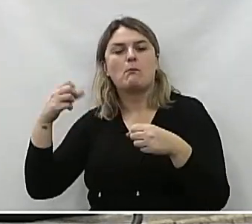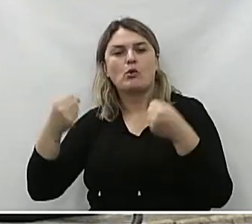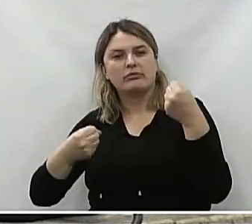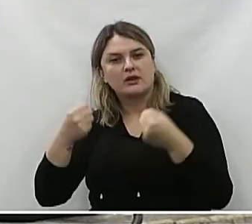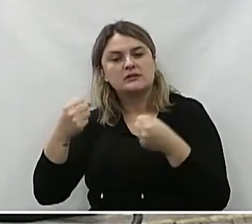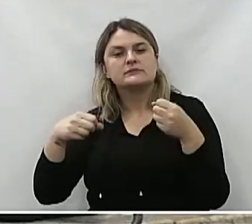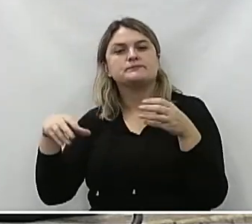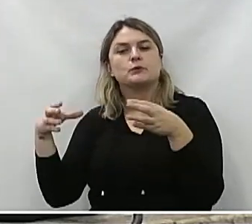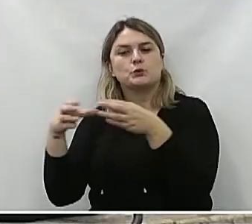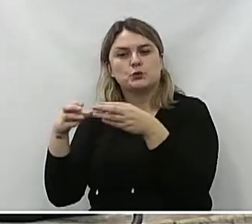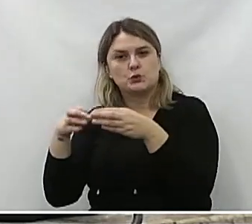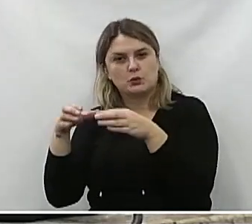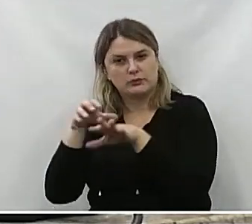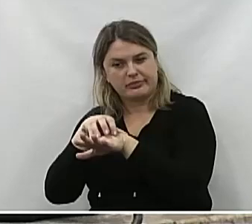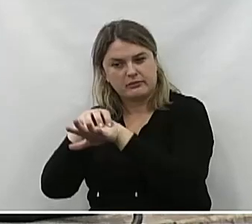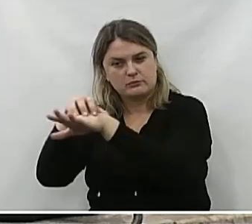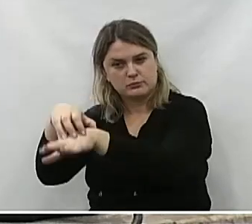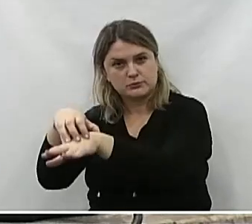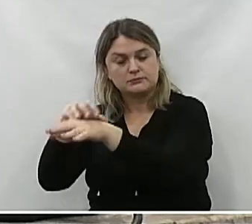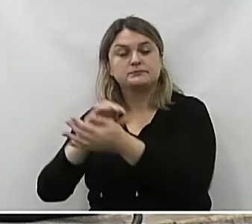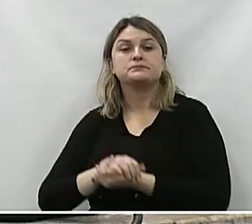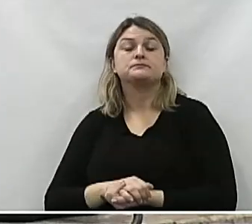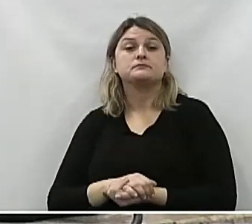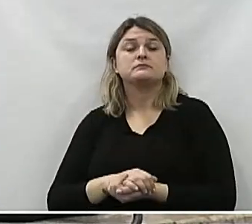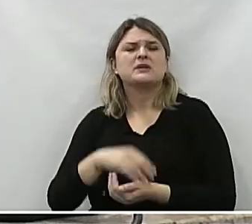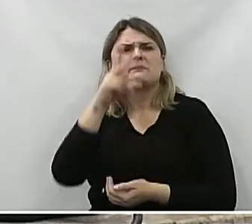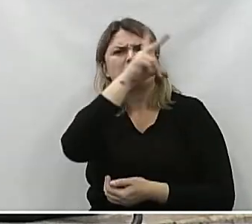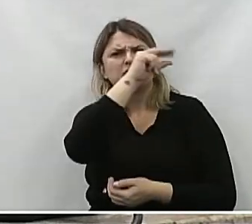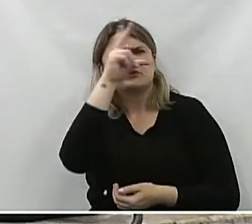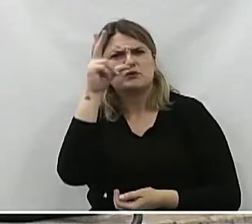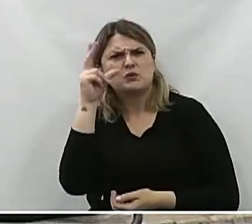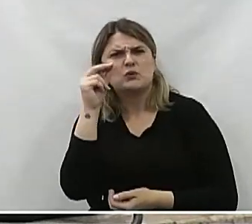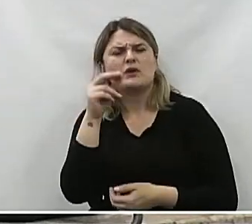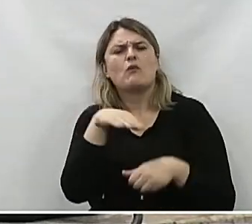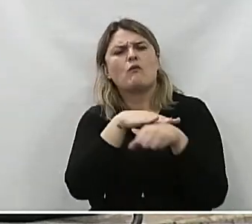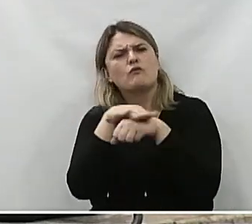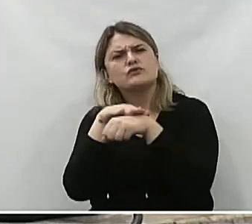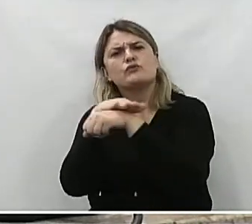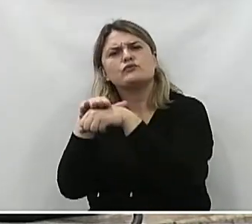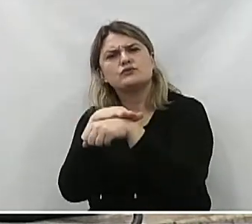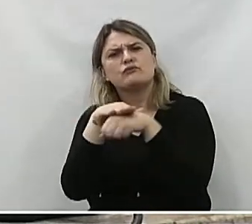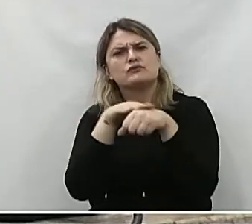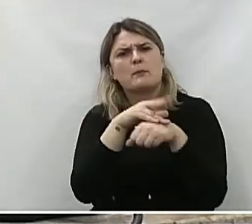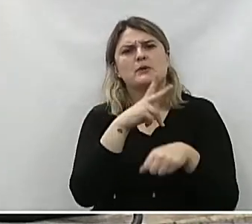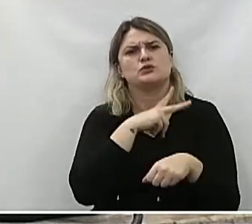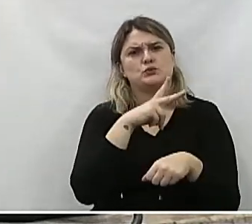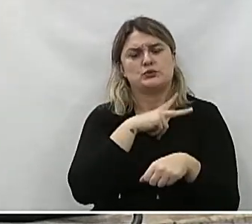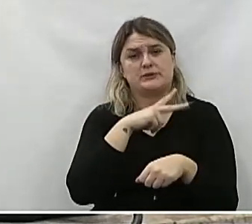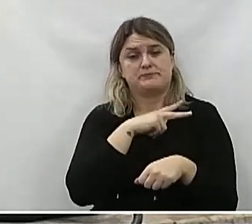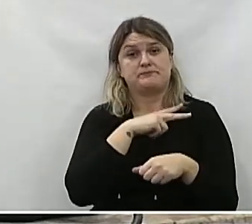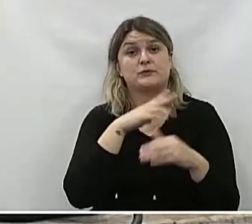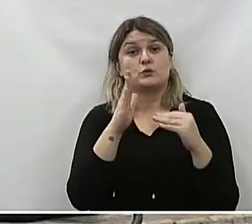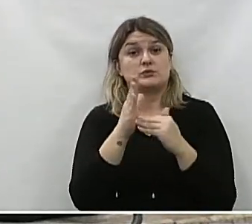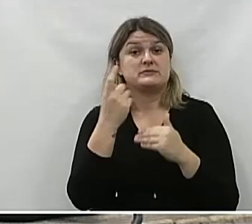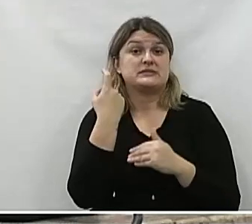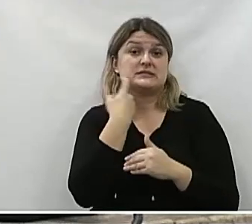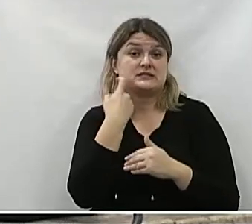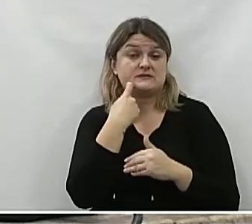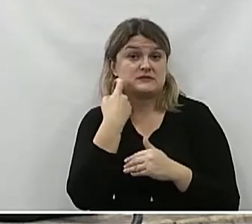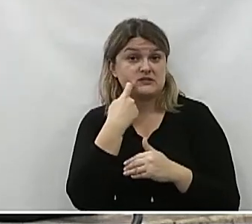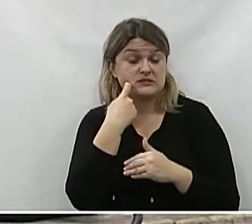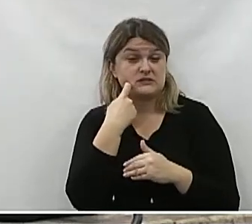com Conselho Municipal de Transporte e a prefeitura ela fez muitas conversas individuais na última sexta-feira